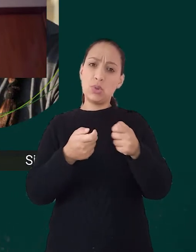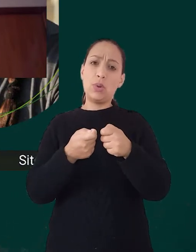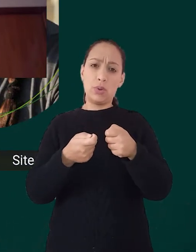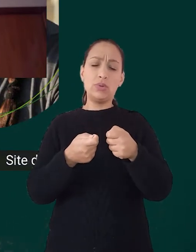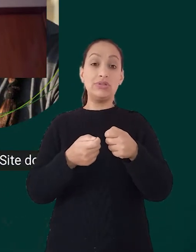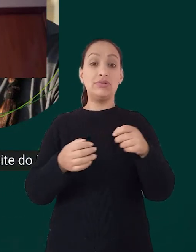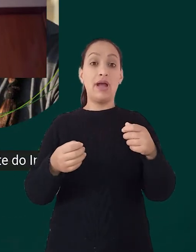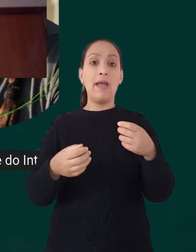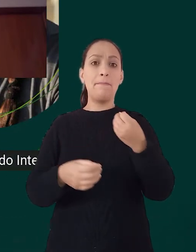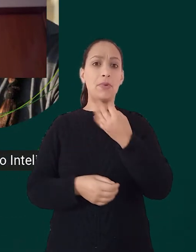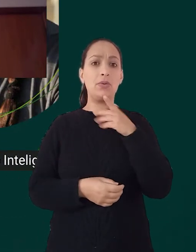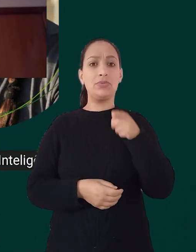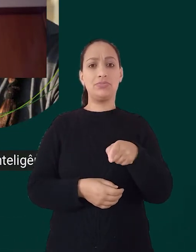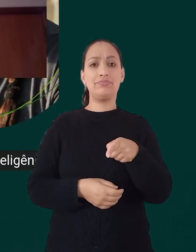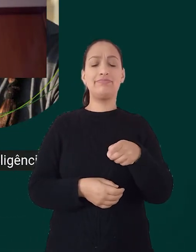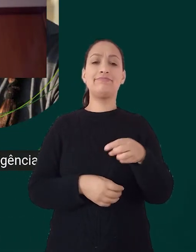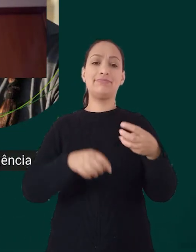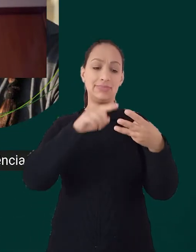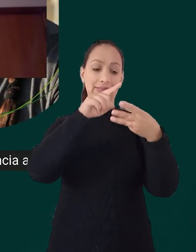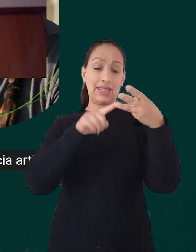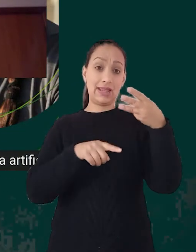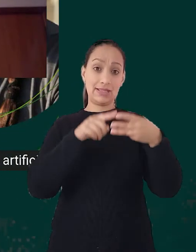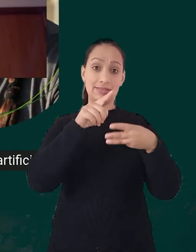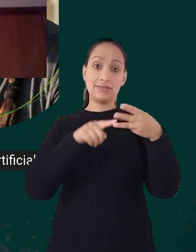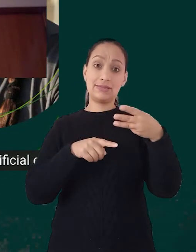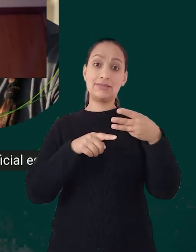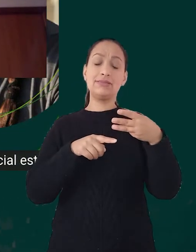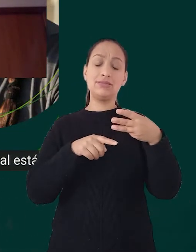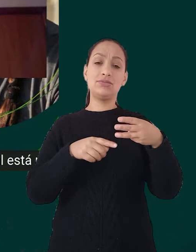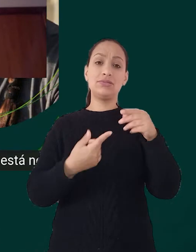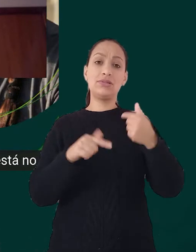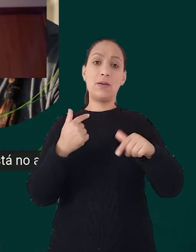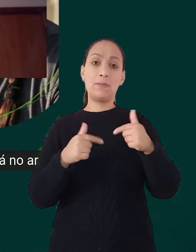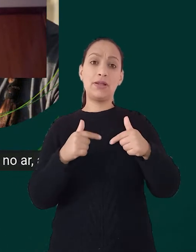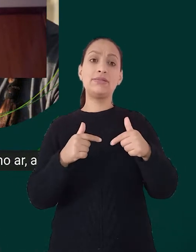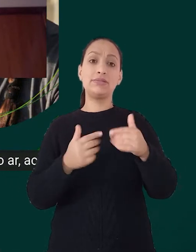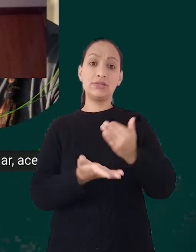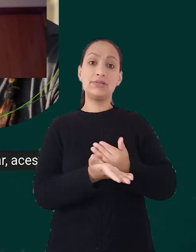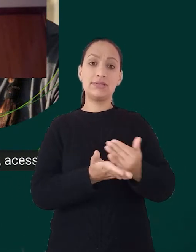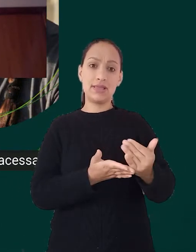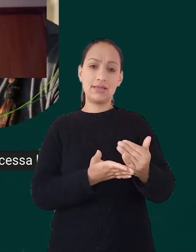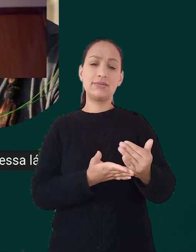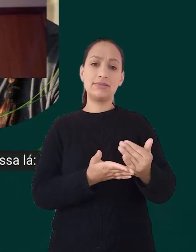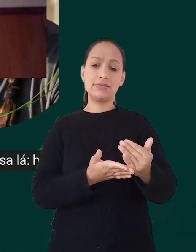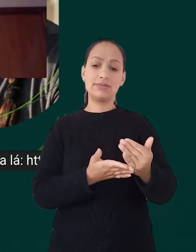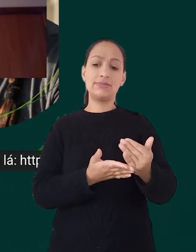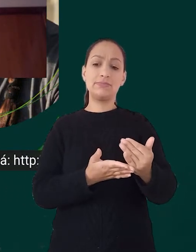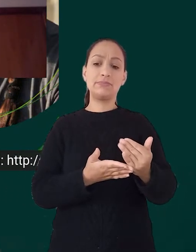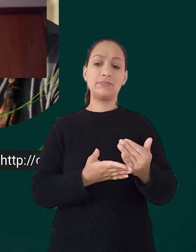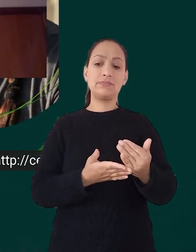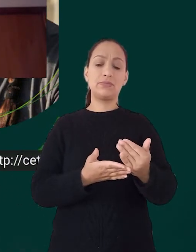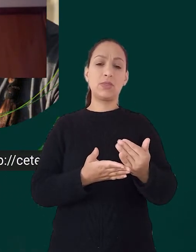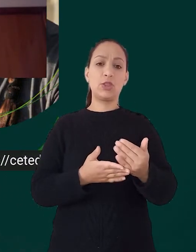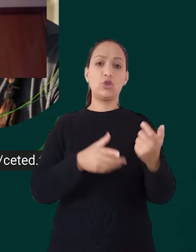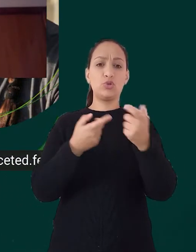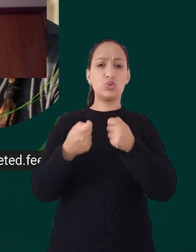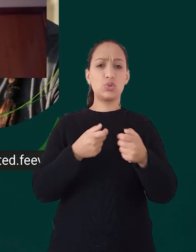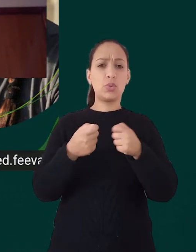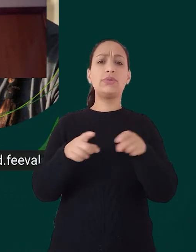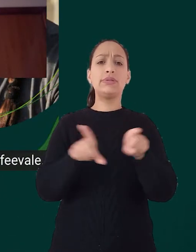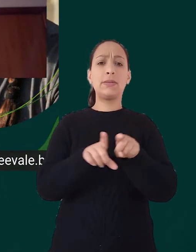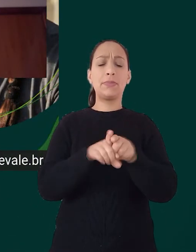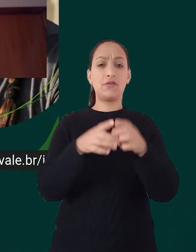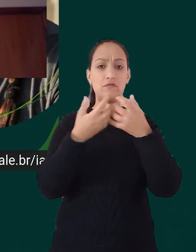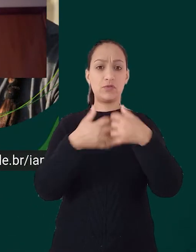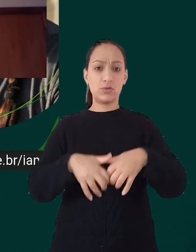tá? Então, essas são as 3 partes de trabalho, tá? Iniciais, lembro que são iniciais. O jogo também funciona